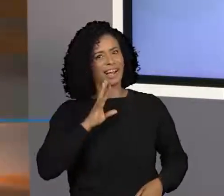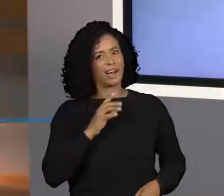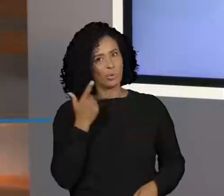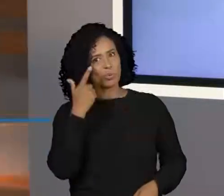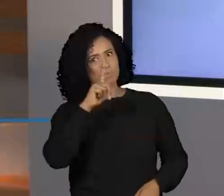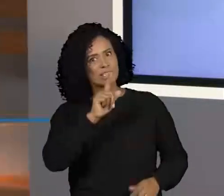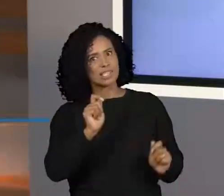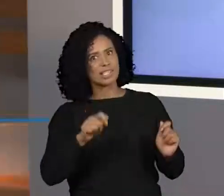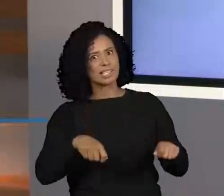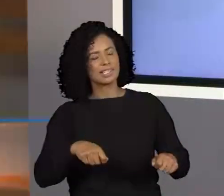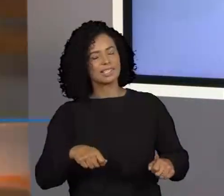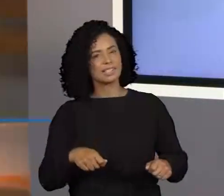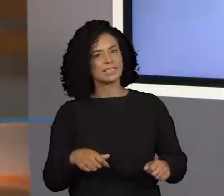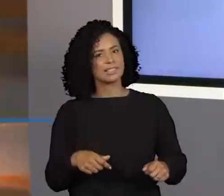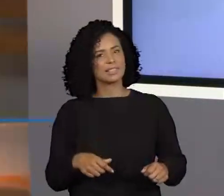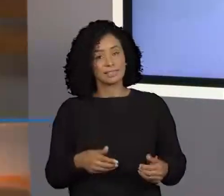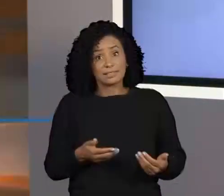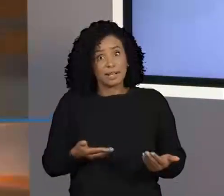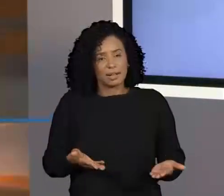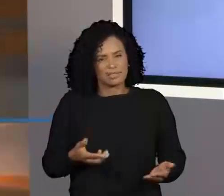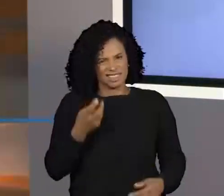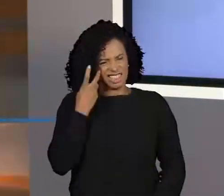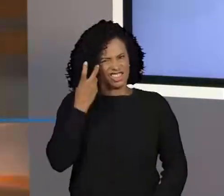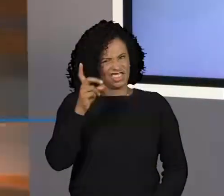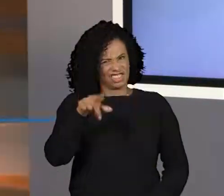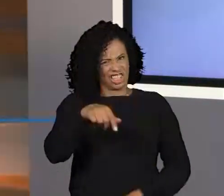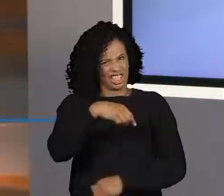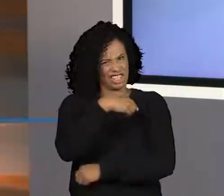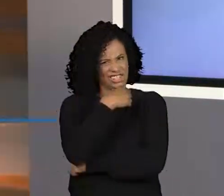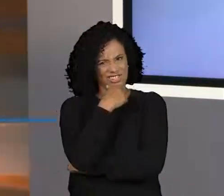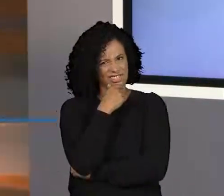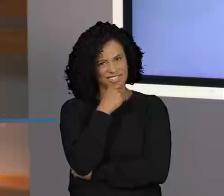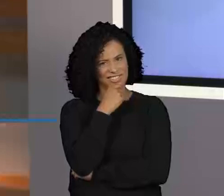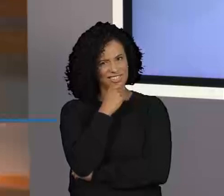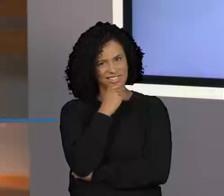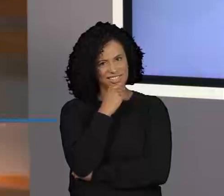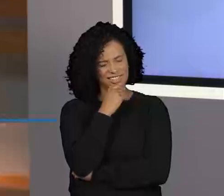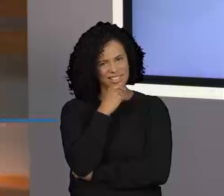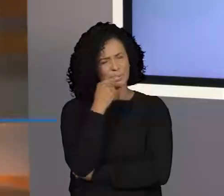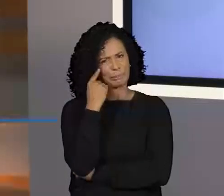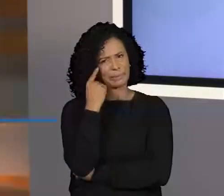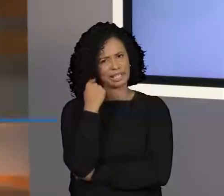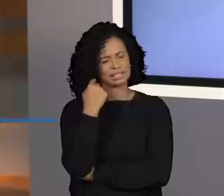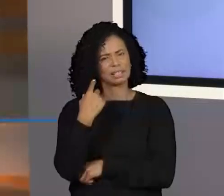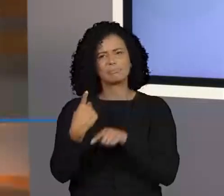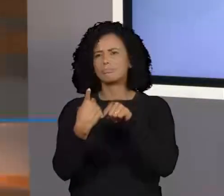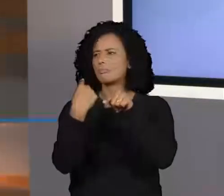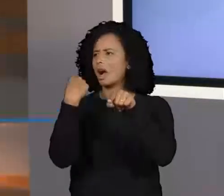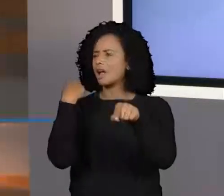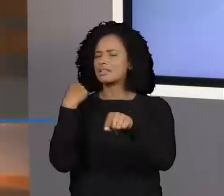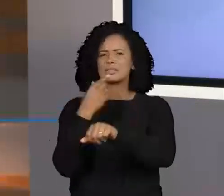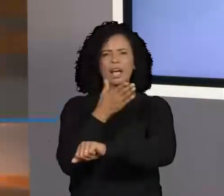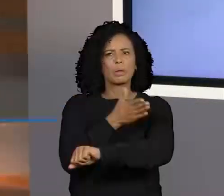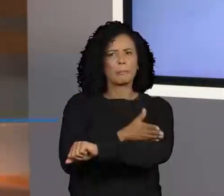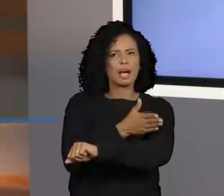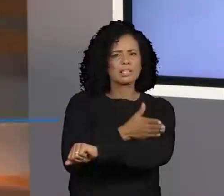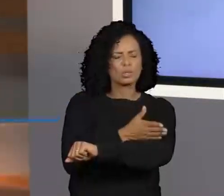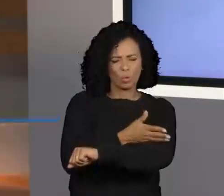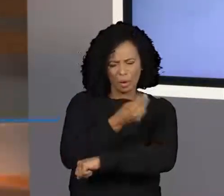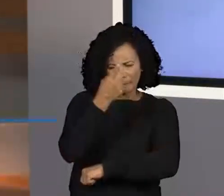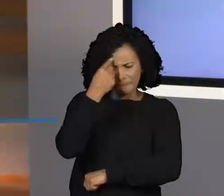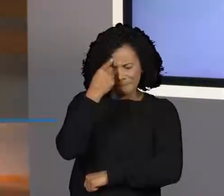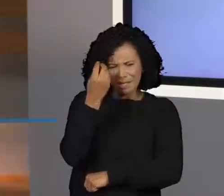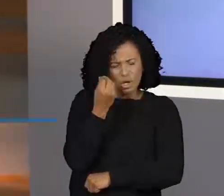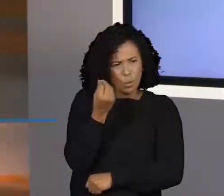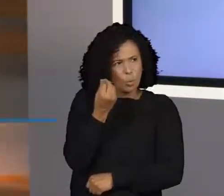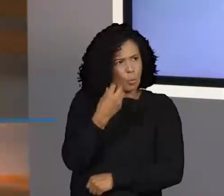transportado. Olha, muito inteligente, né, pessoal? Então, vamos pensar aí que lá na pré-história já se pensavam em como